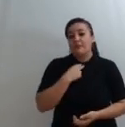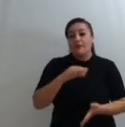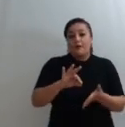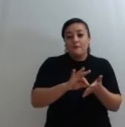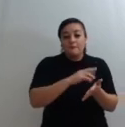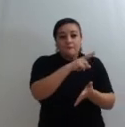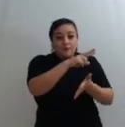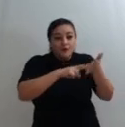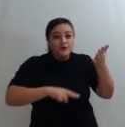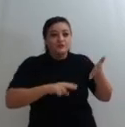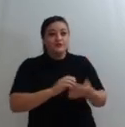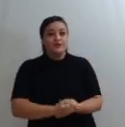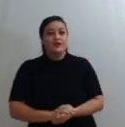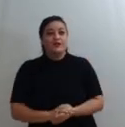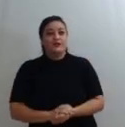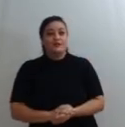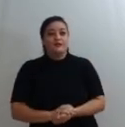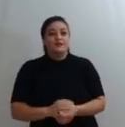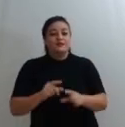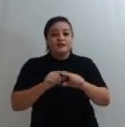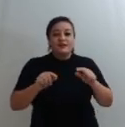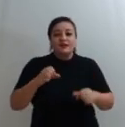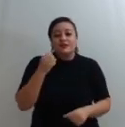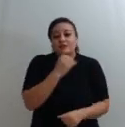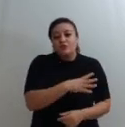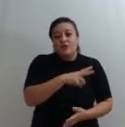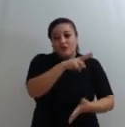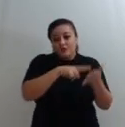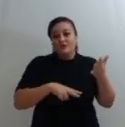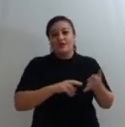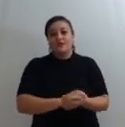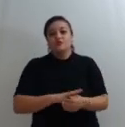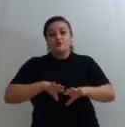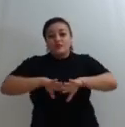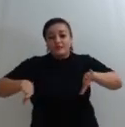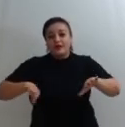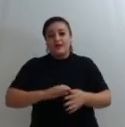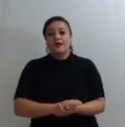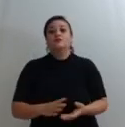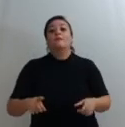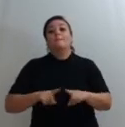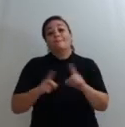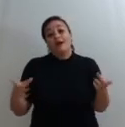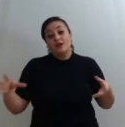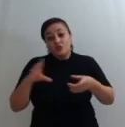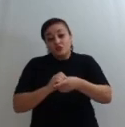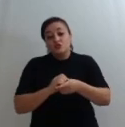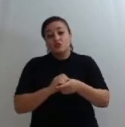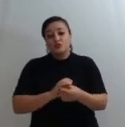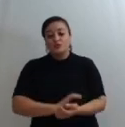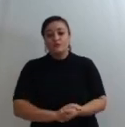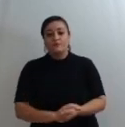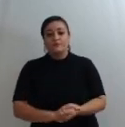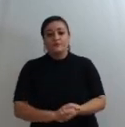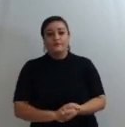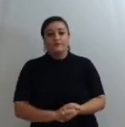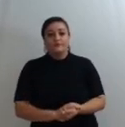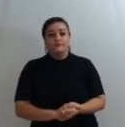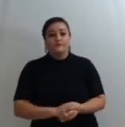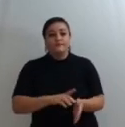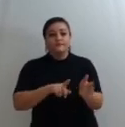as alíneas na nova redação separadamente, e sim no conjunto. E essa